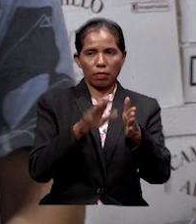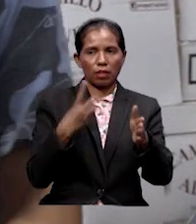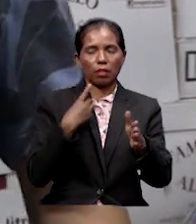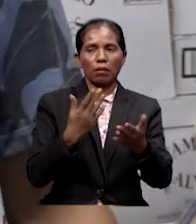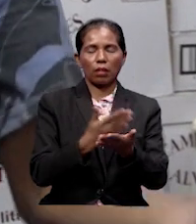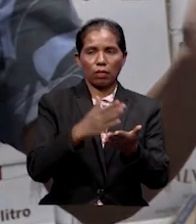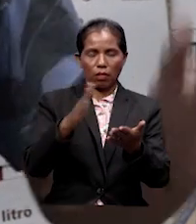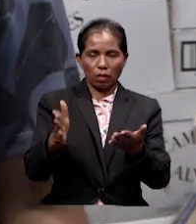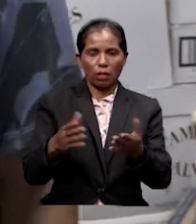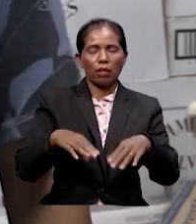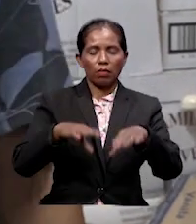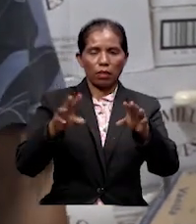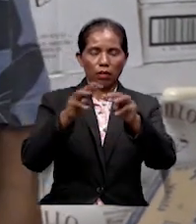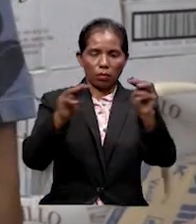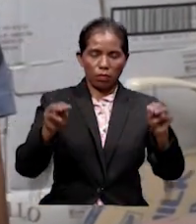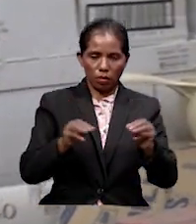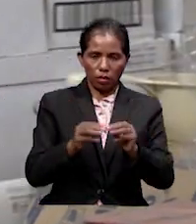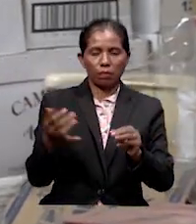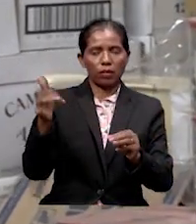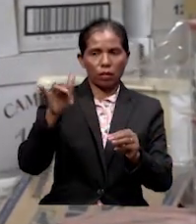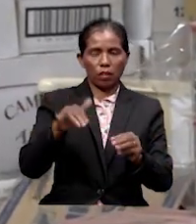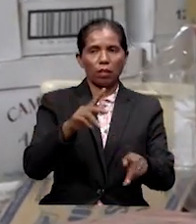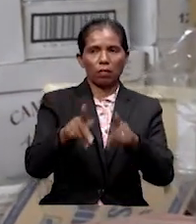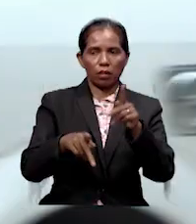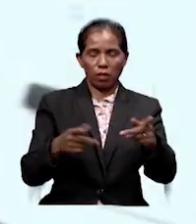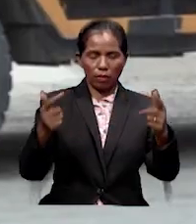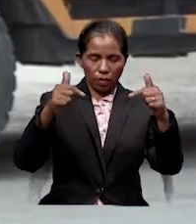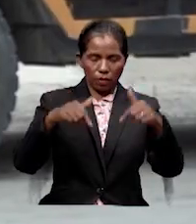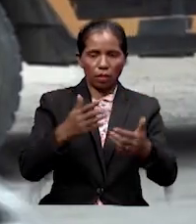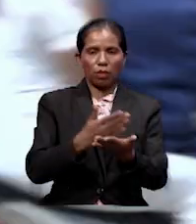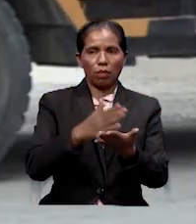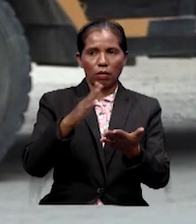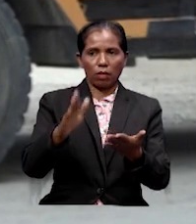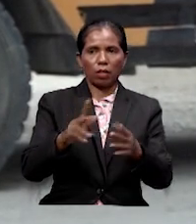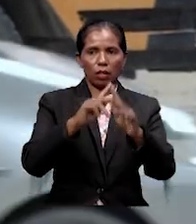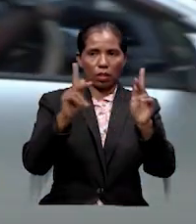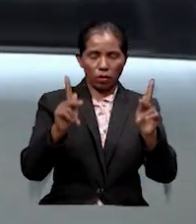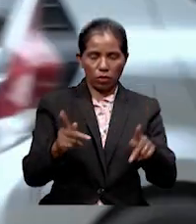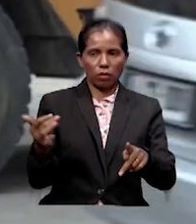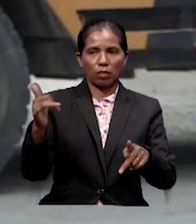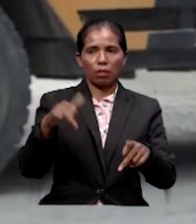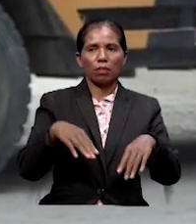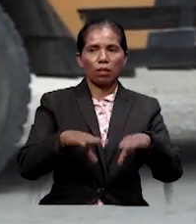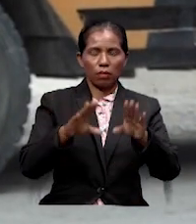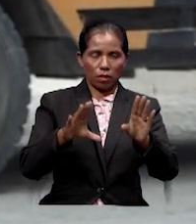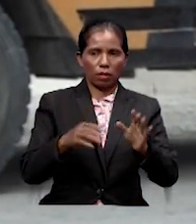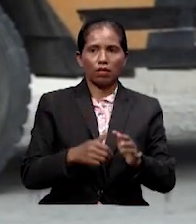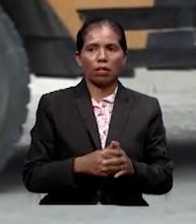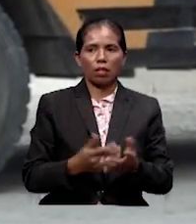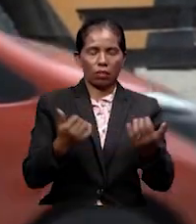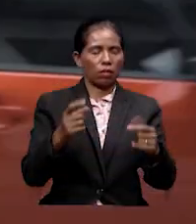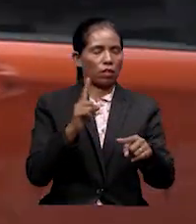nia be distrito sirene e povo sire bele mai hola. Pori nia ba keos guan sirene bele hola ba fang tutan fal bele. Agora la